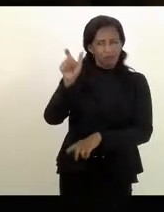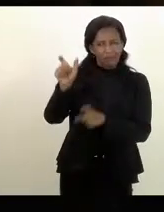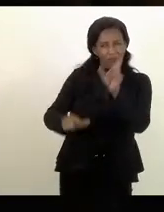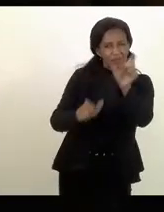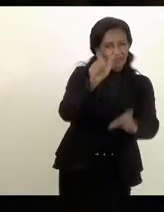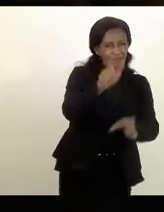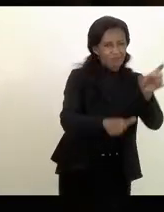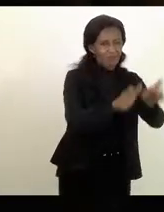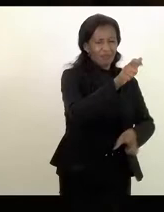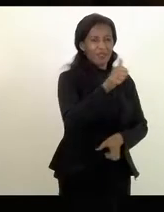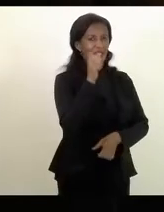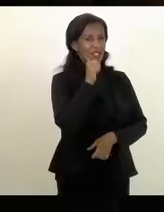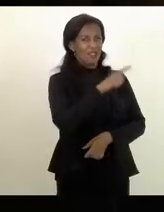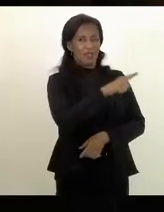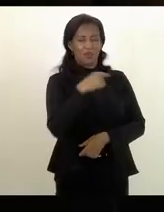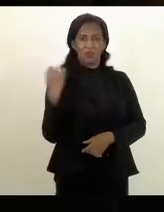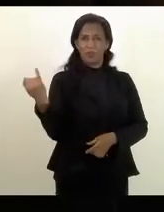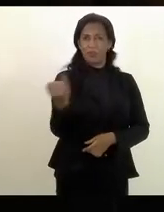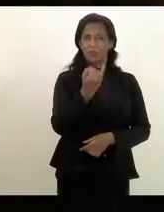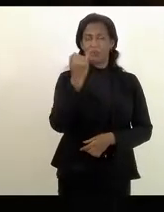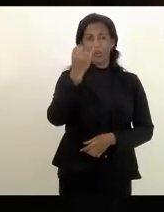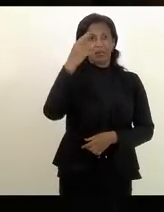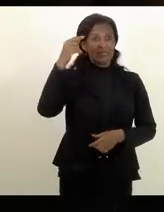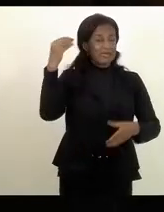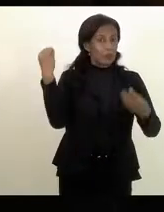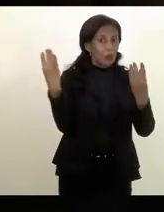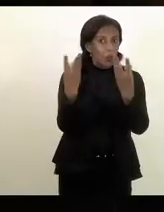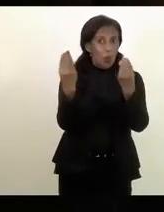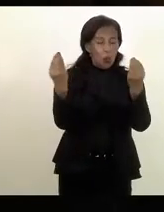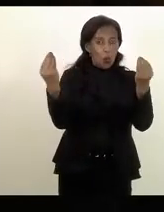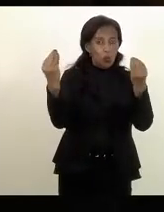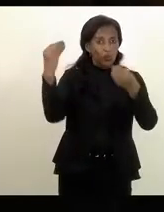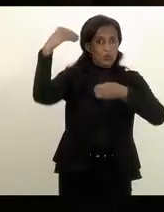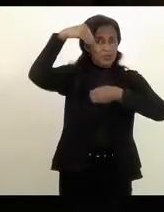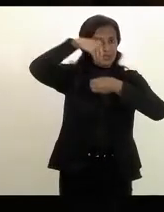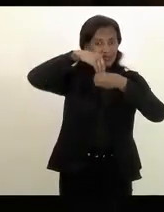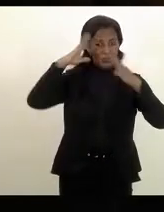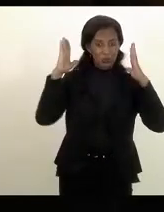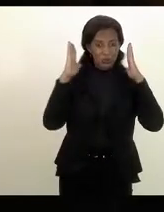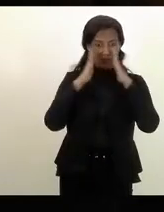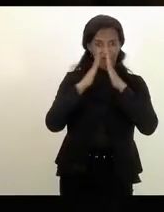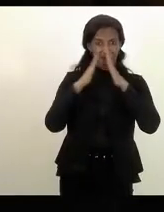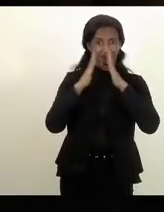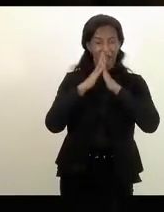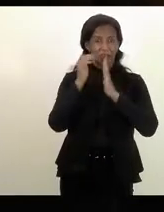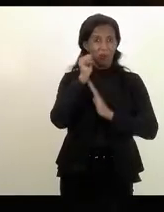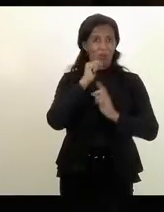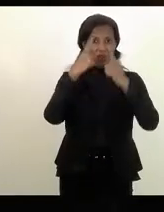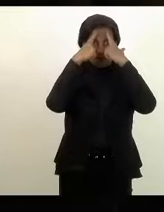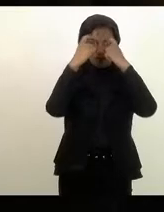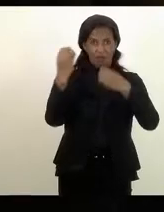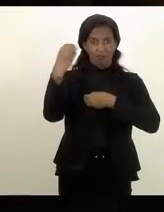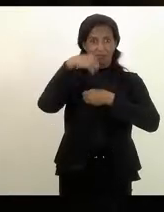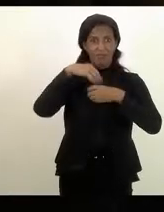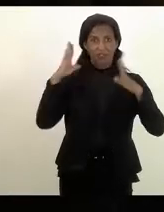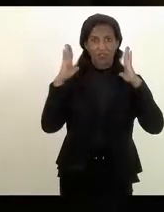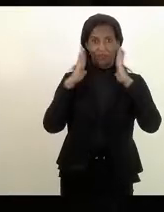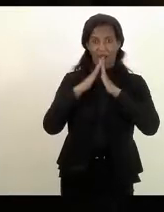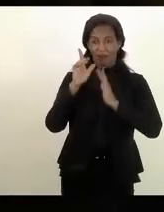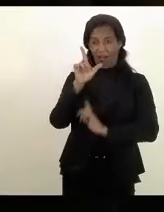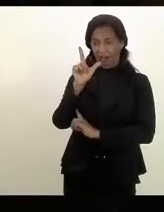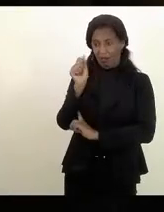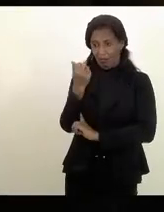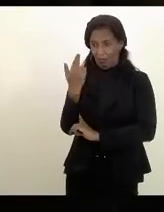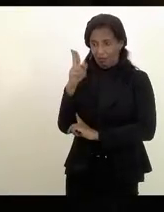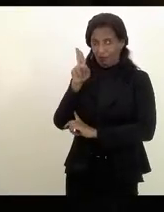são essencialmente agredidas dentro das suas casas então o lar que deveria ser o lugar de